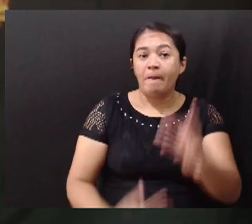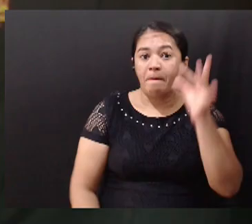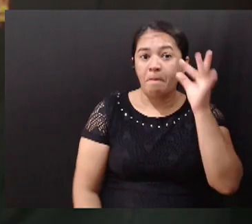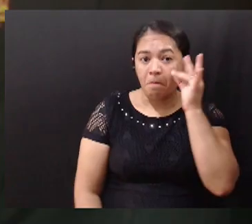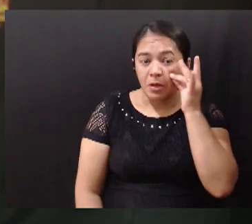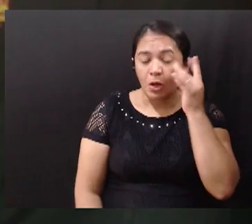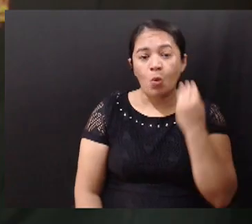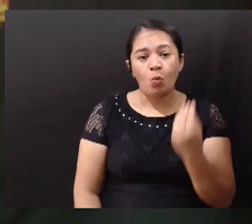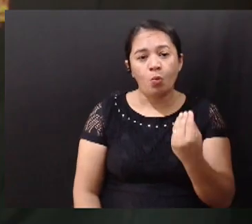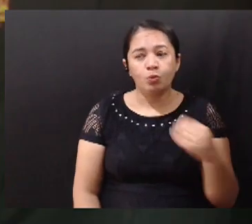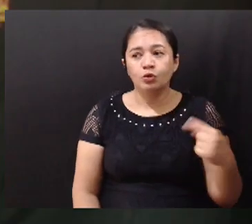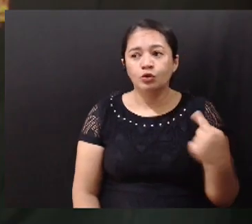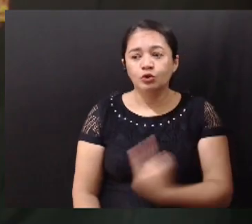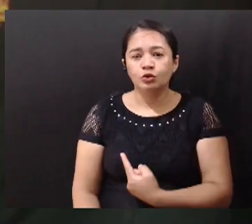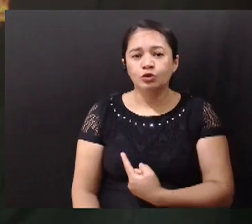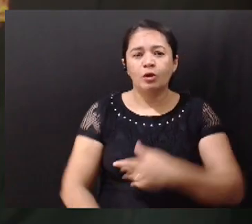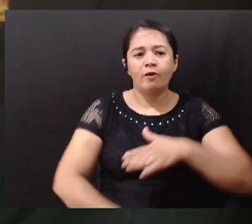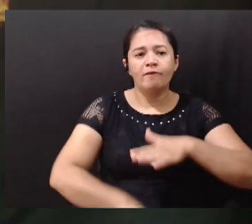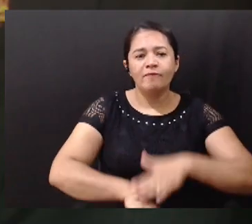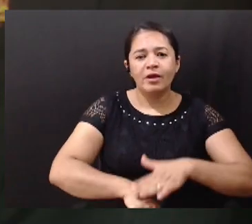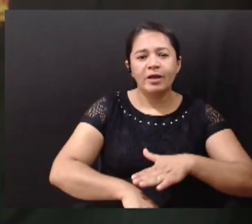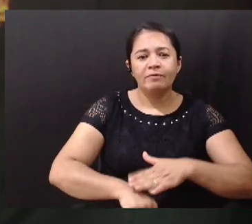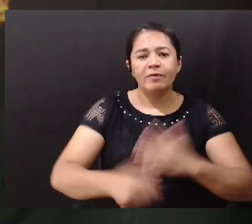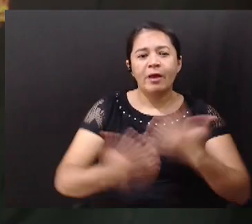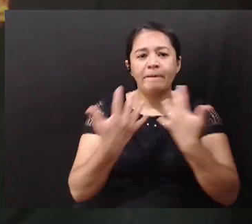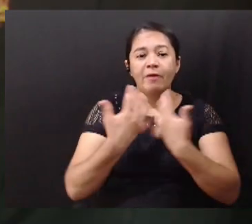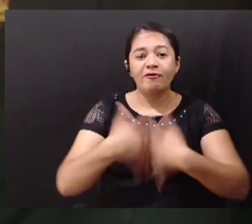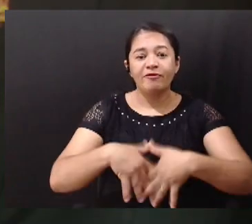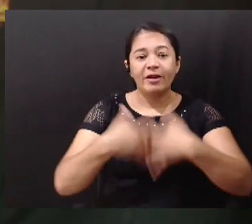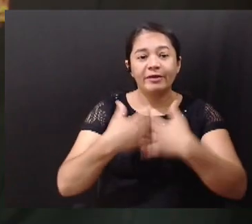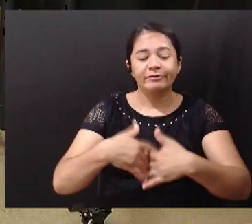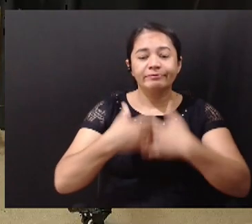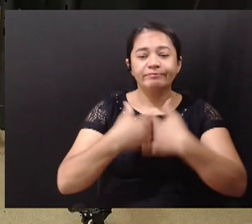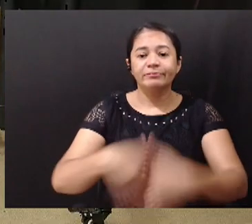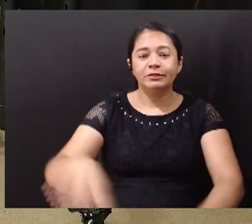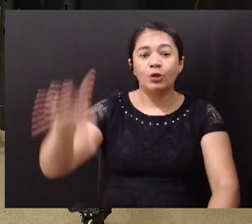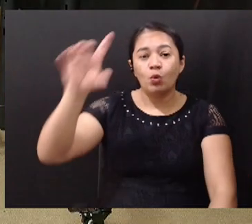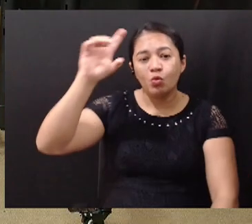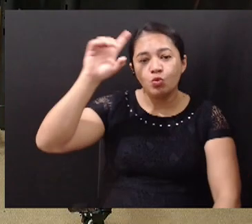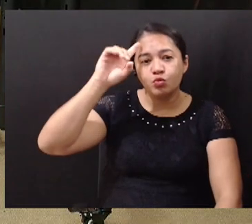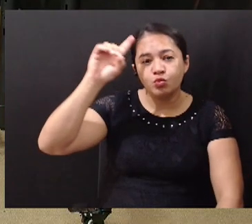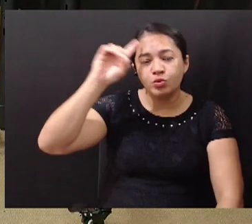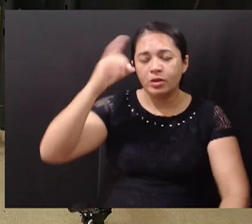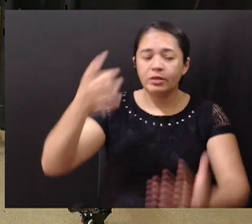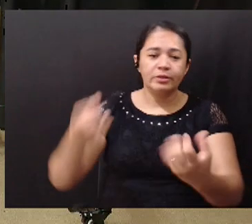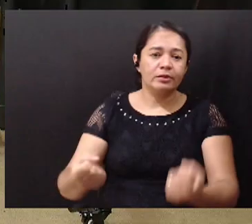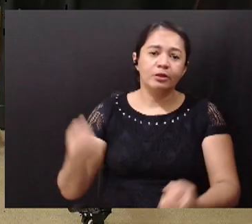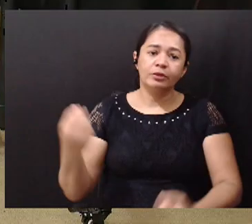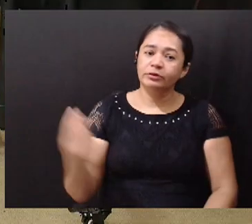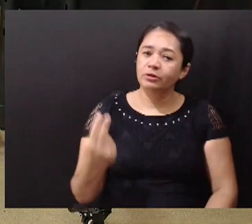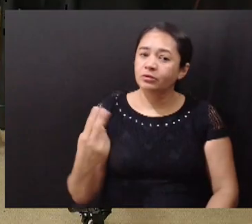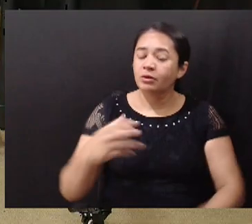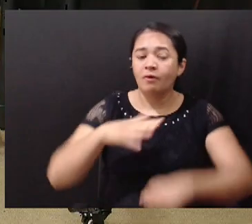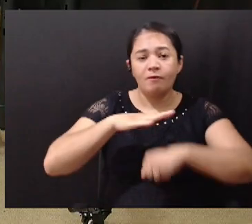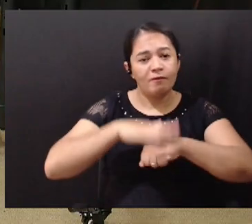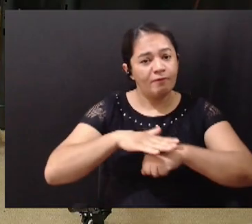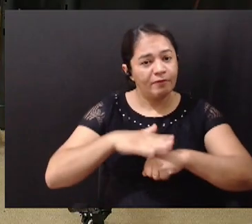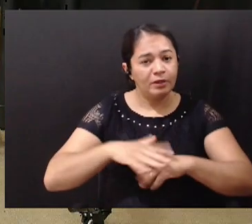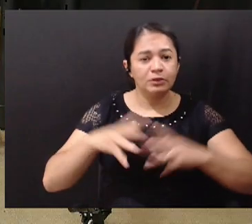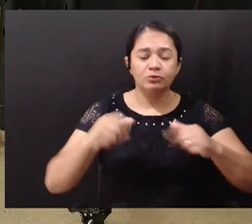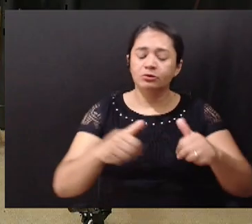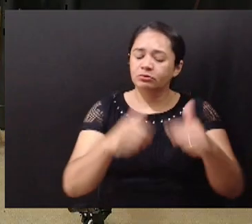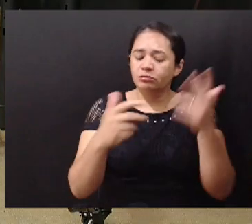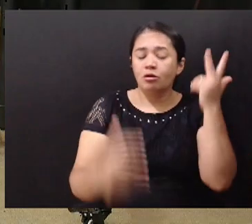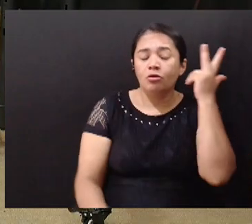gente faz para flexibilizar a rotina, aceitar que não dá para fazer tudo e tudo bem? Como é que a